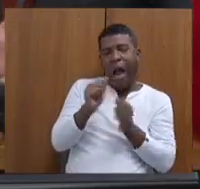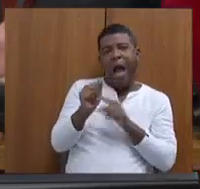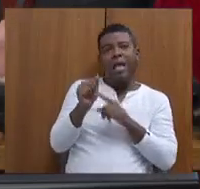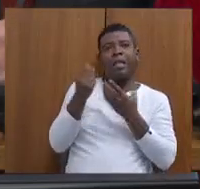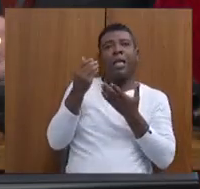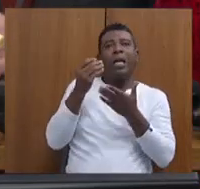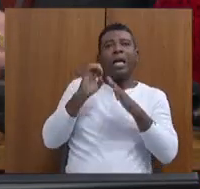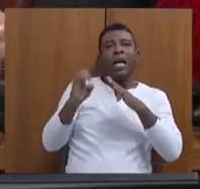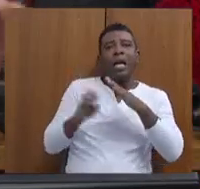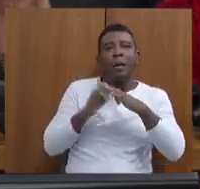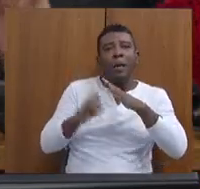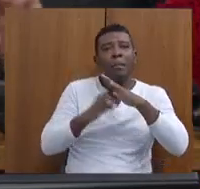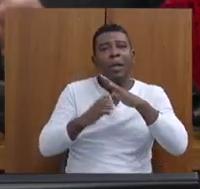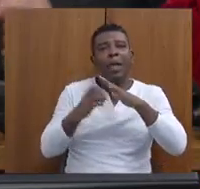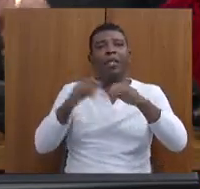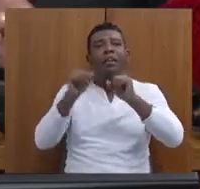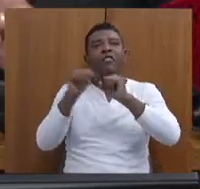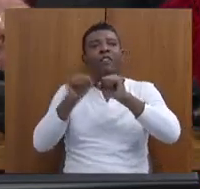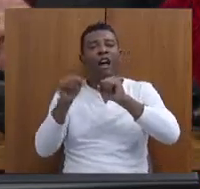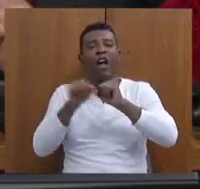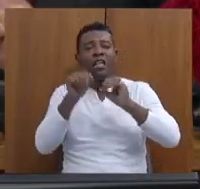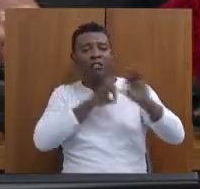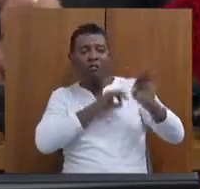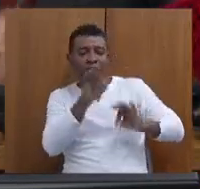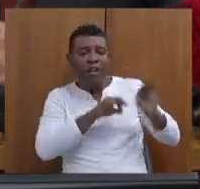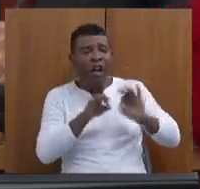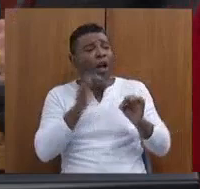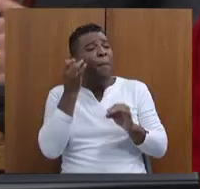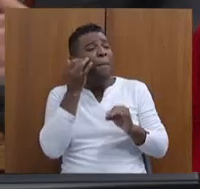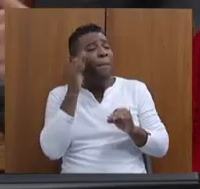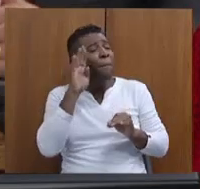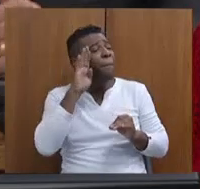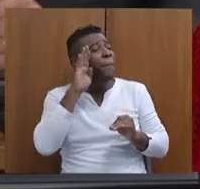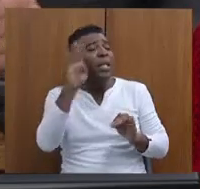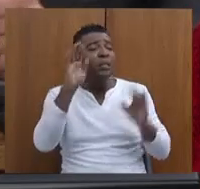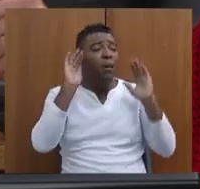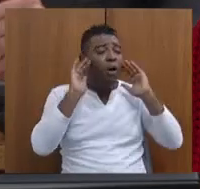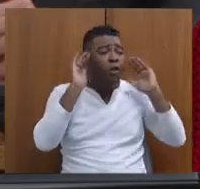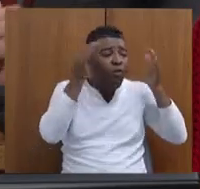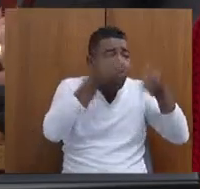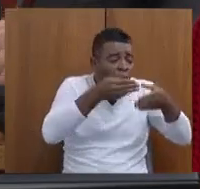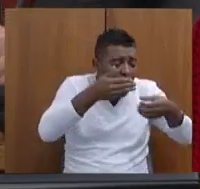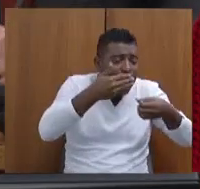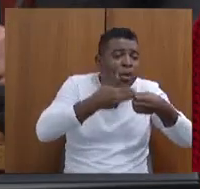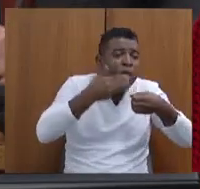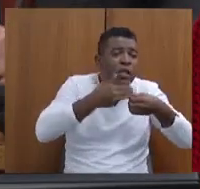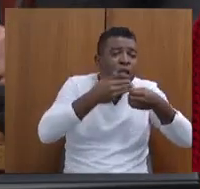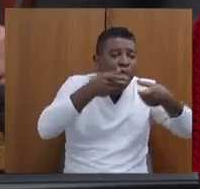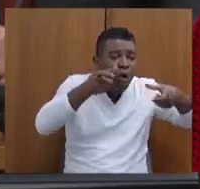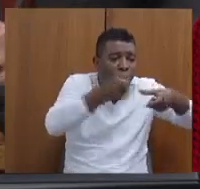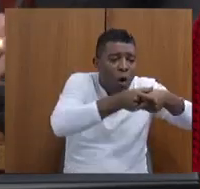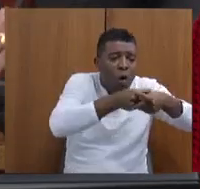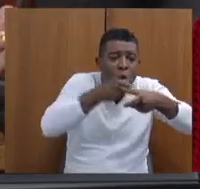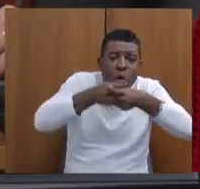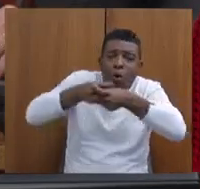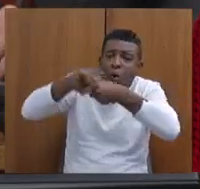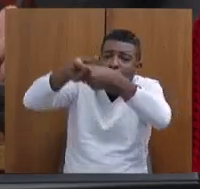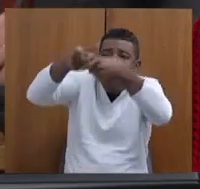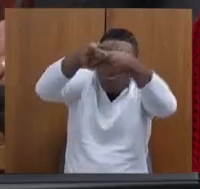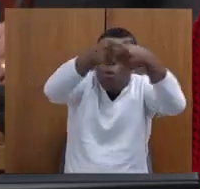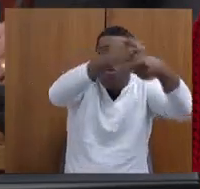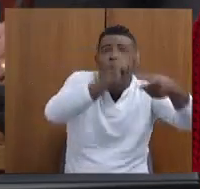facilitar também né foi muitos pequenos municípios para que se faça essa regularização